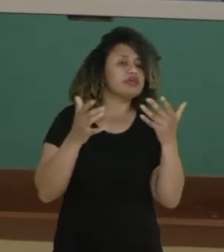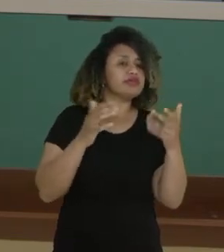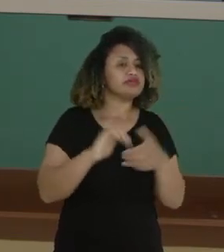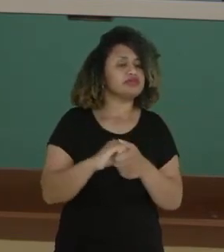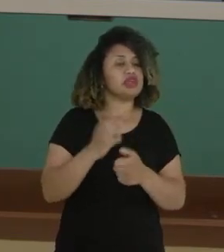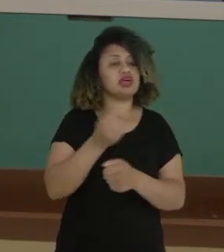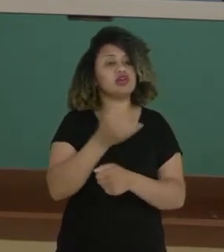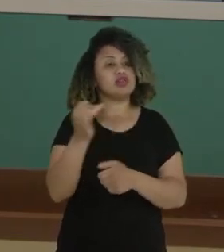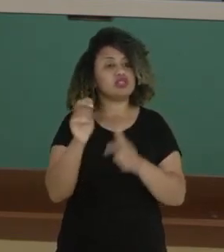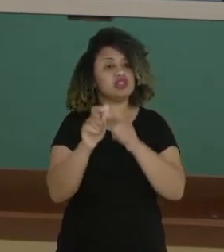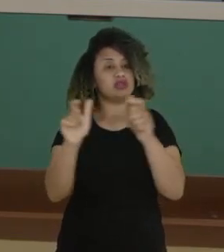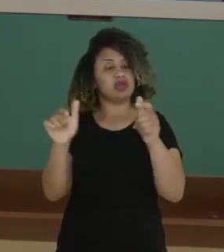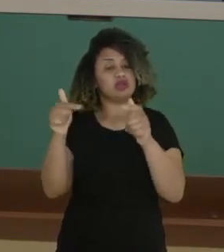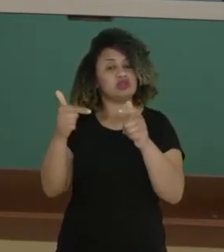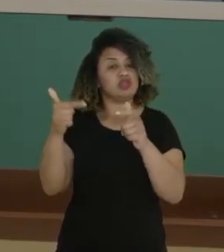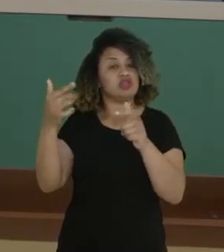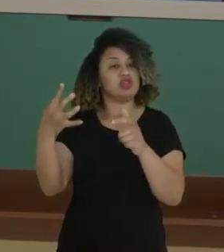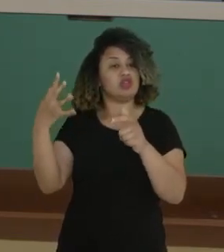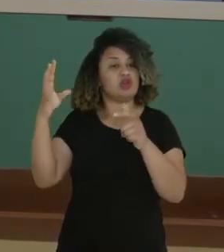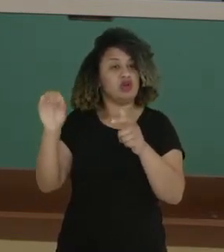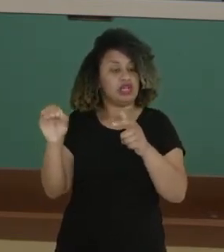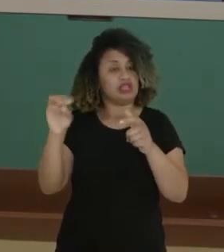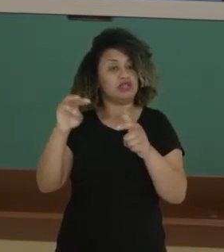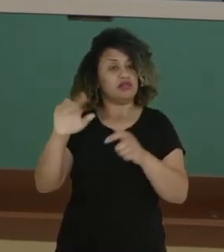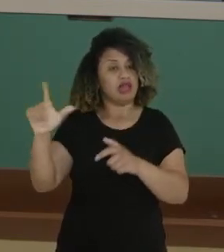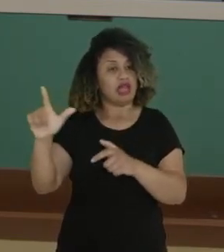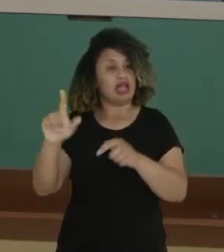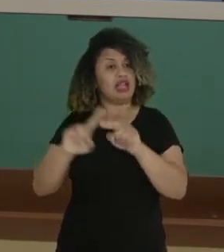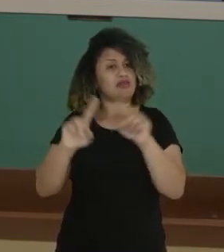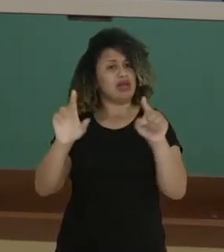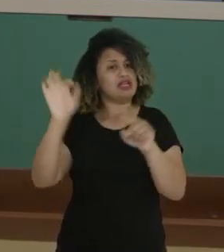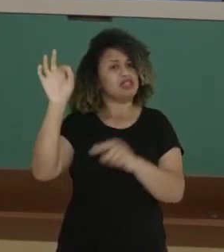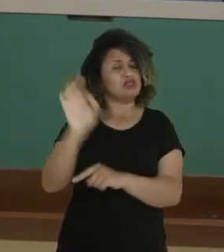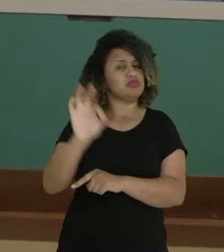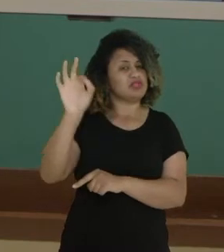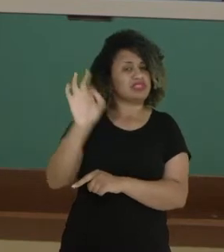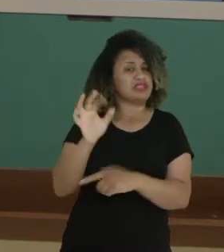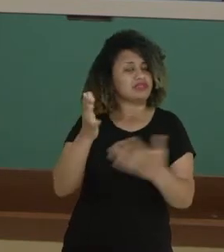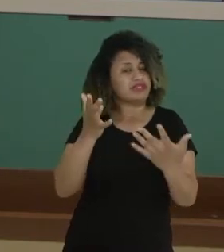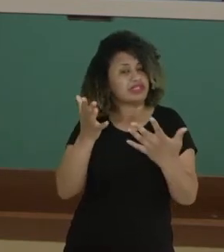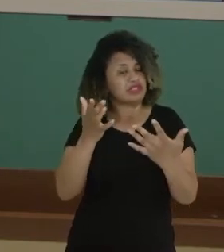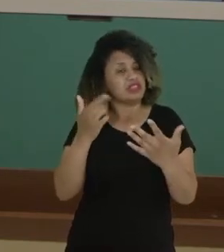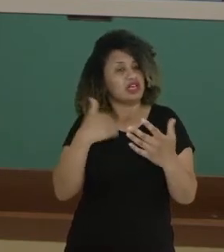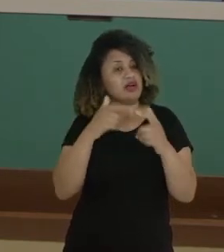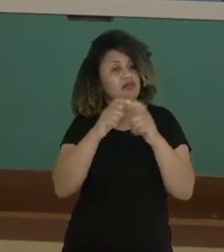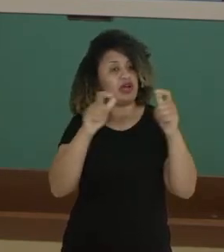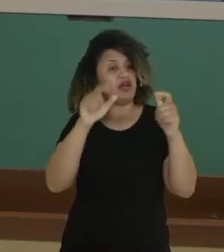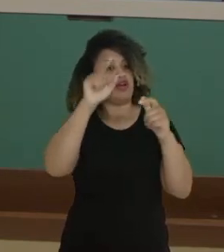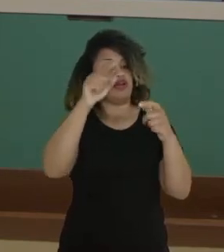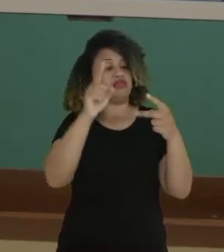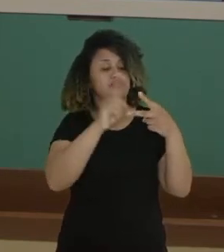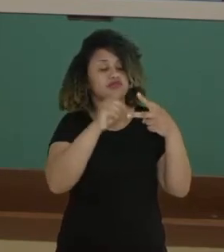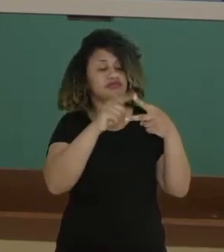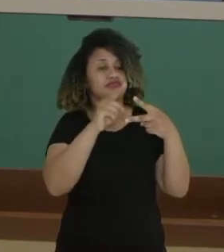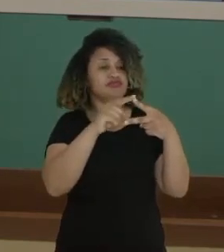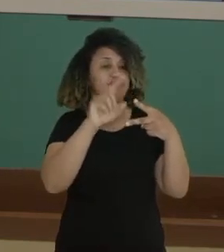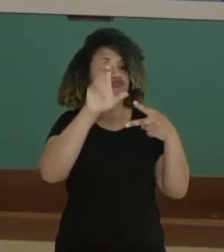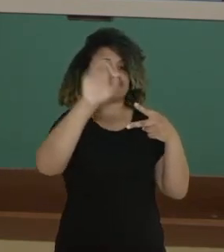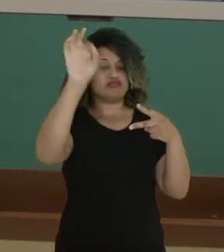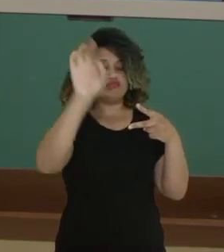quantidade maior é essa segunda, 240 ml. Mas a porcentagem que ele está pegando, a maior é da primeira,